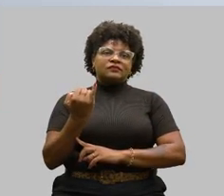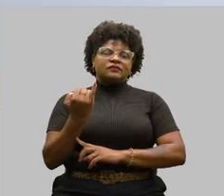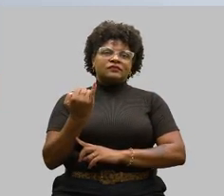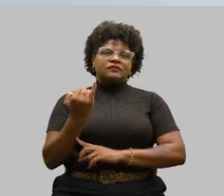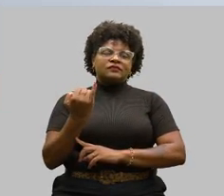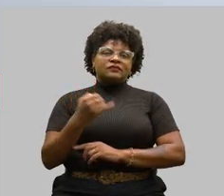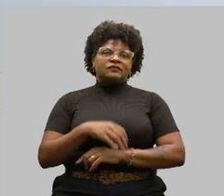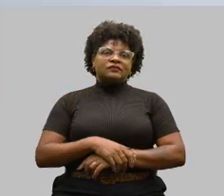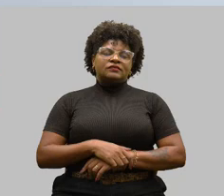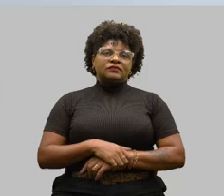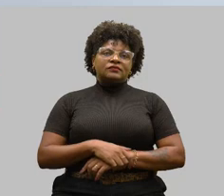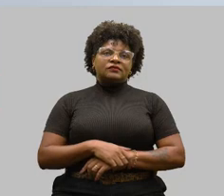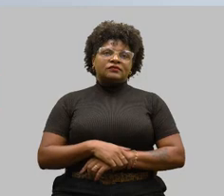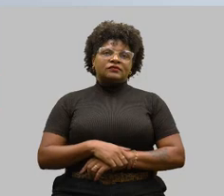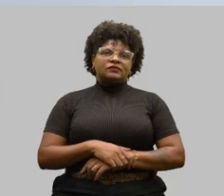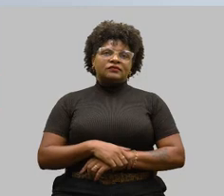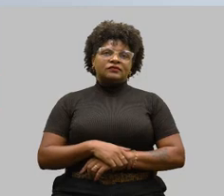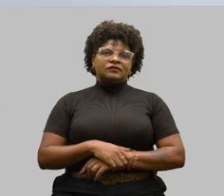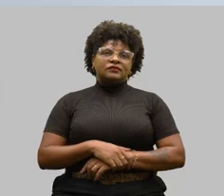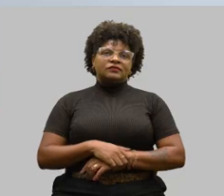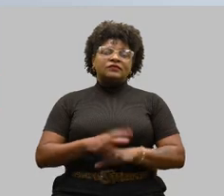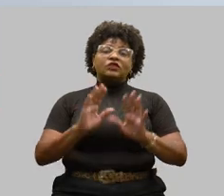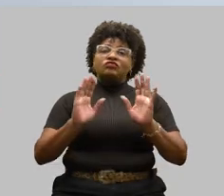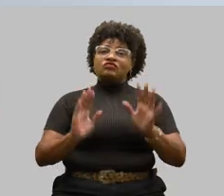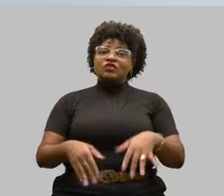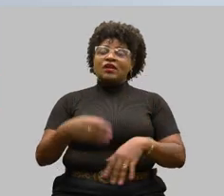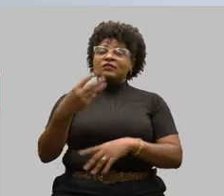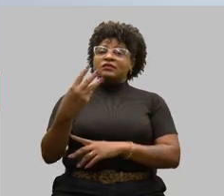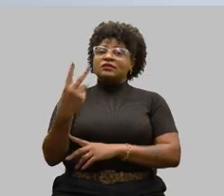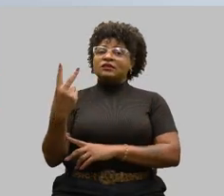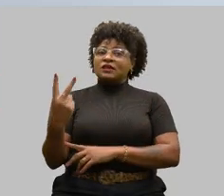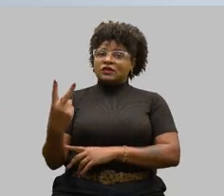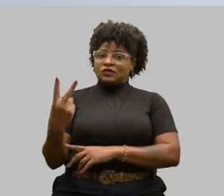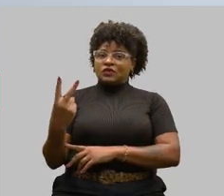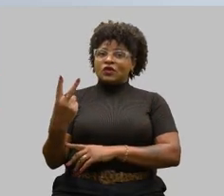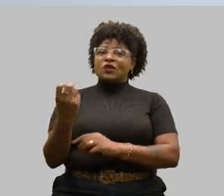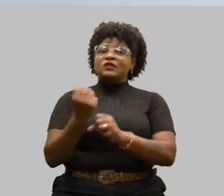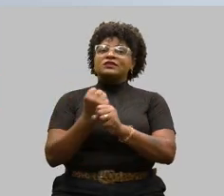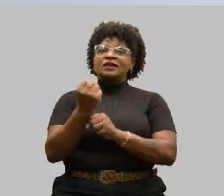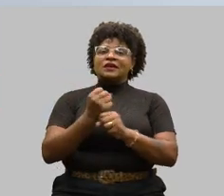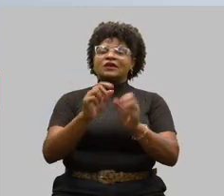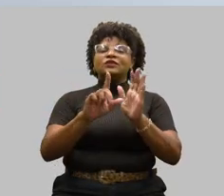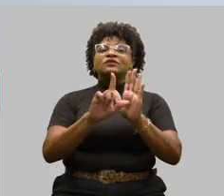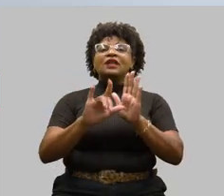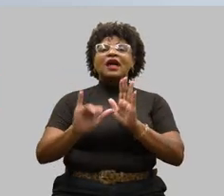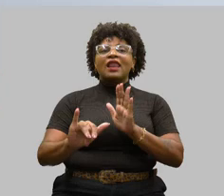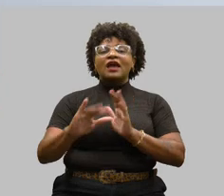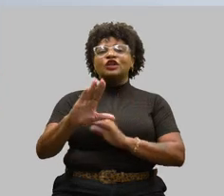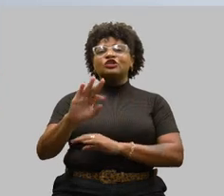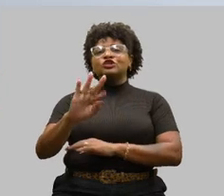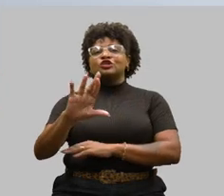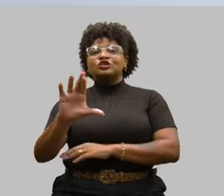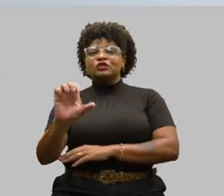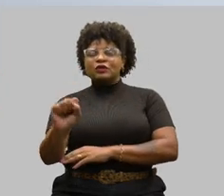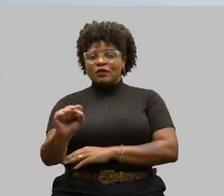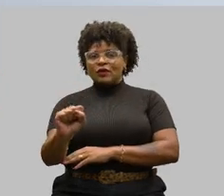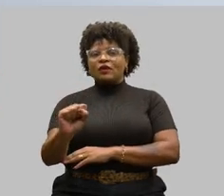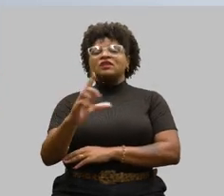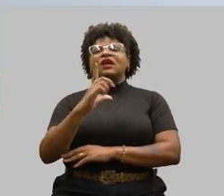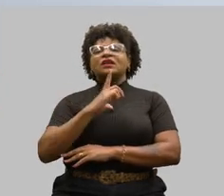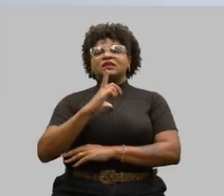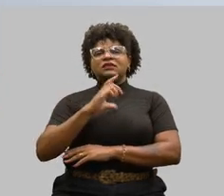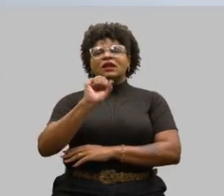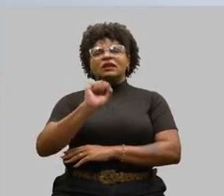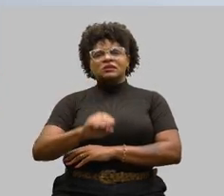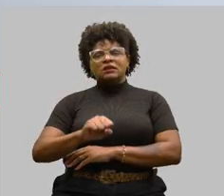estamos aos 32 anos né da lei de cotas e temos Marcos legais e